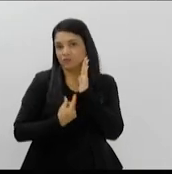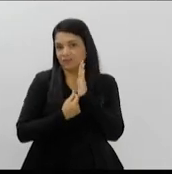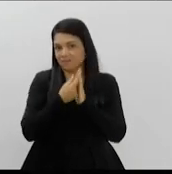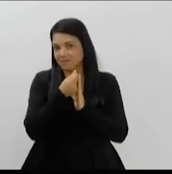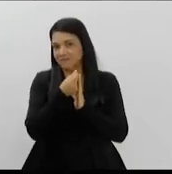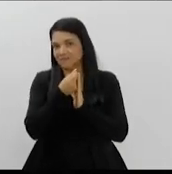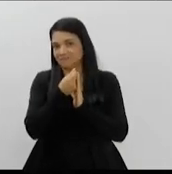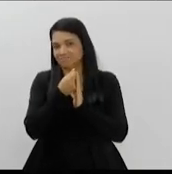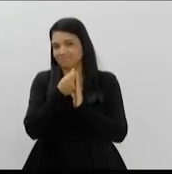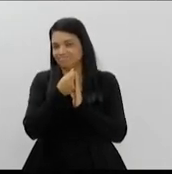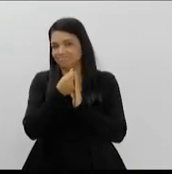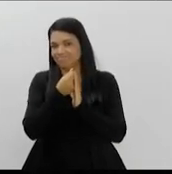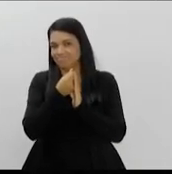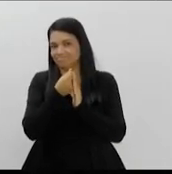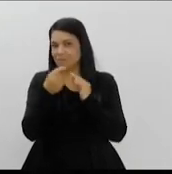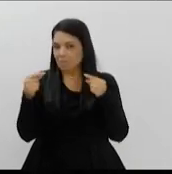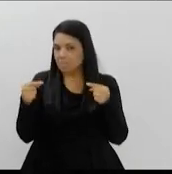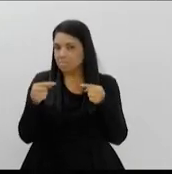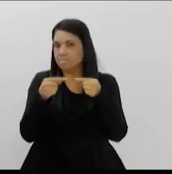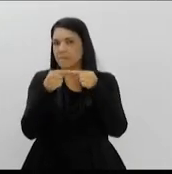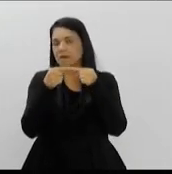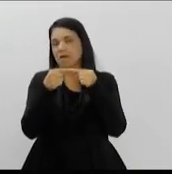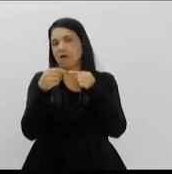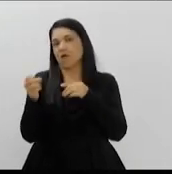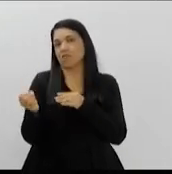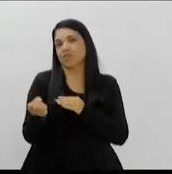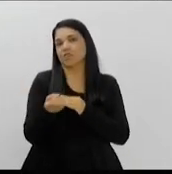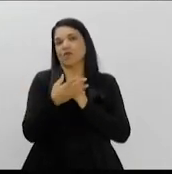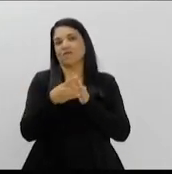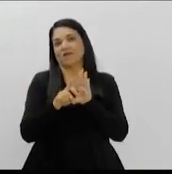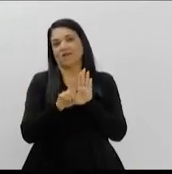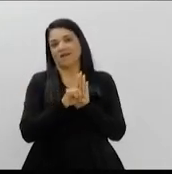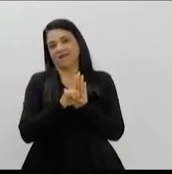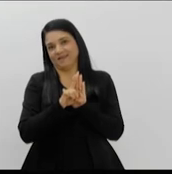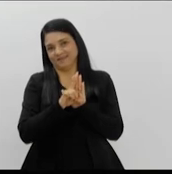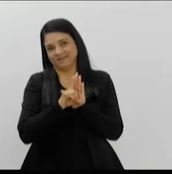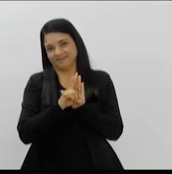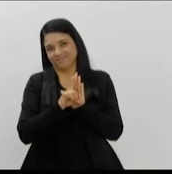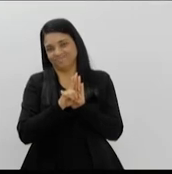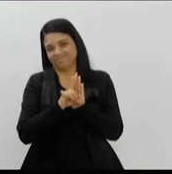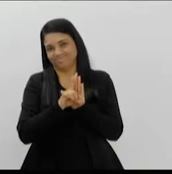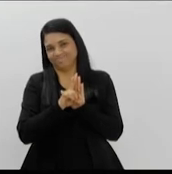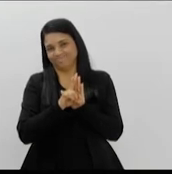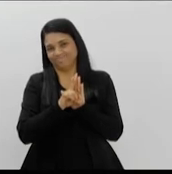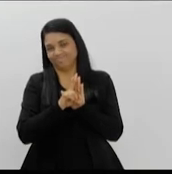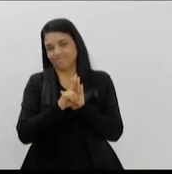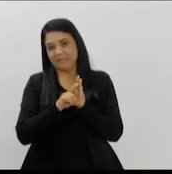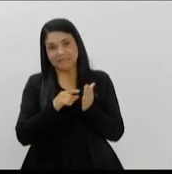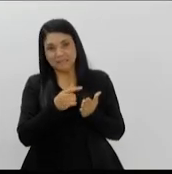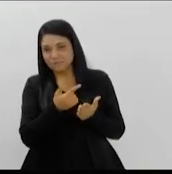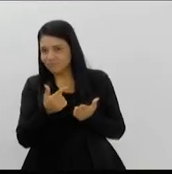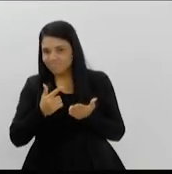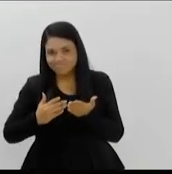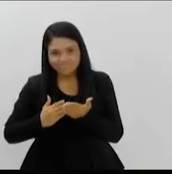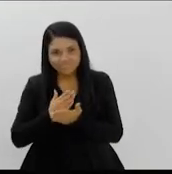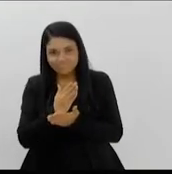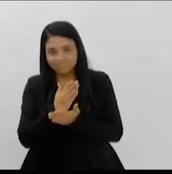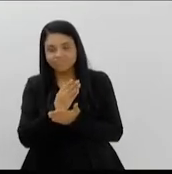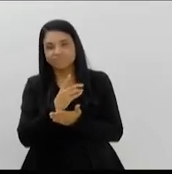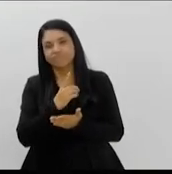de acordo com a nova lei. E, se não for aprovado, nós teremos uma